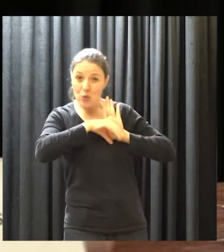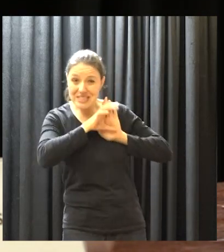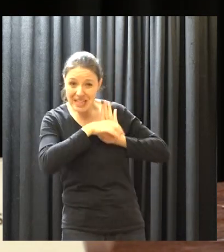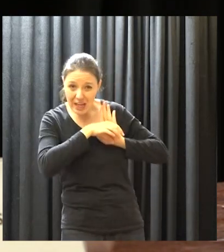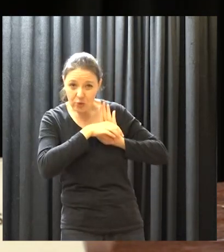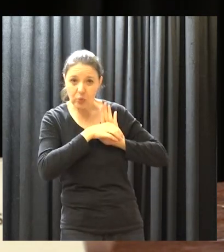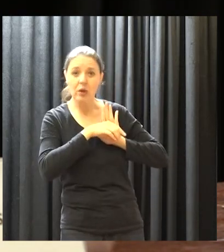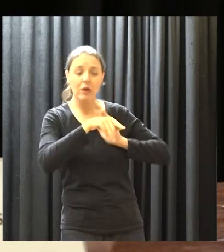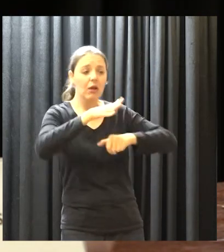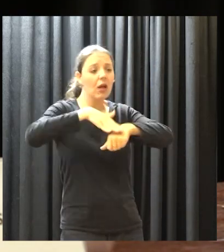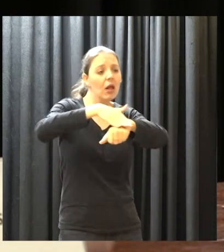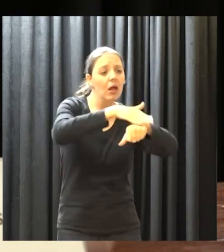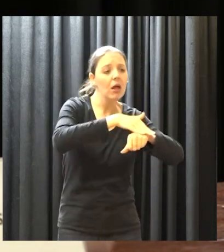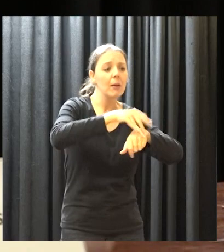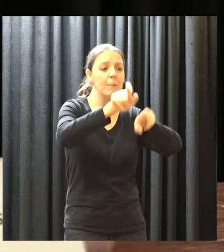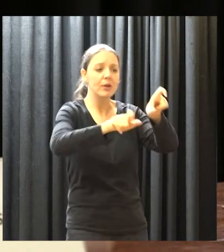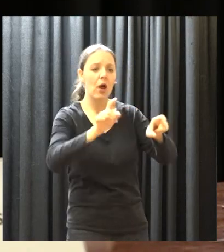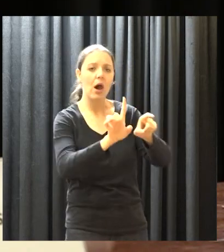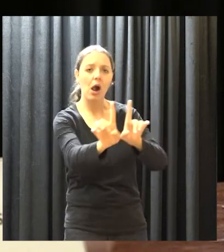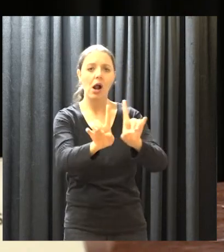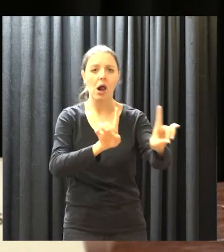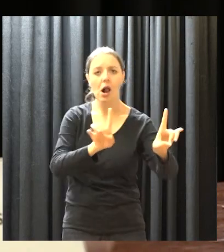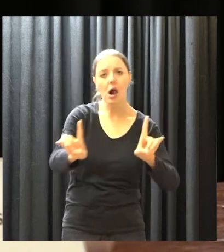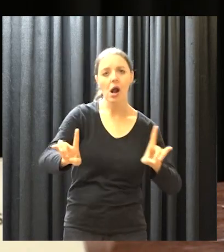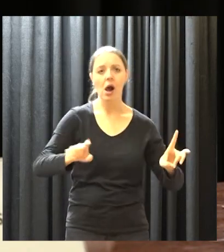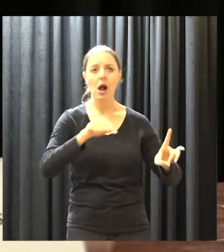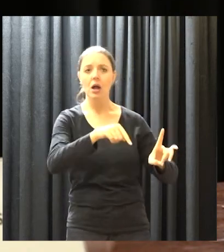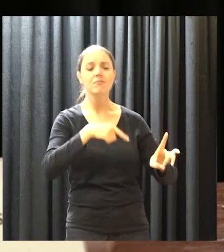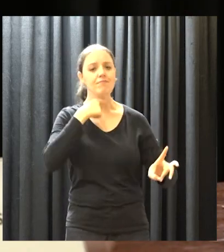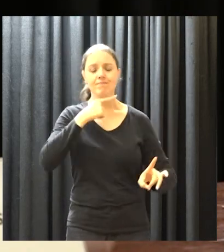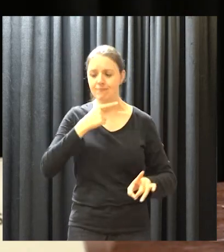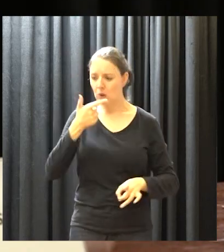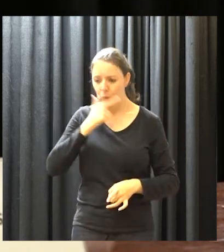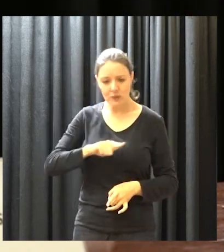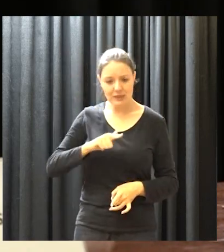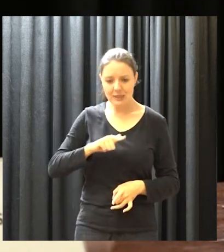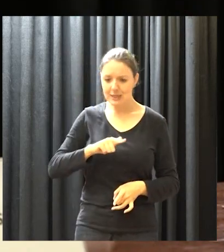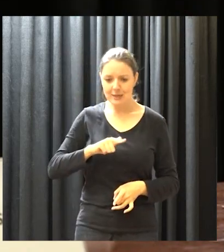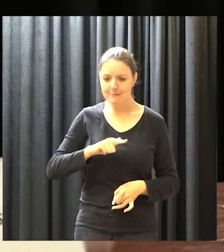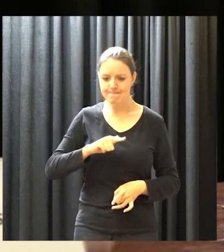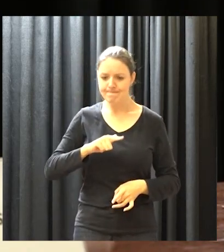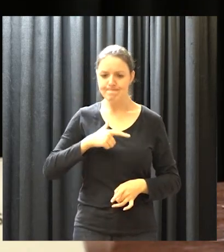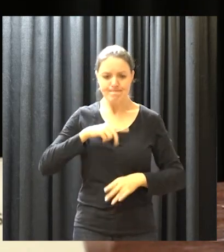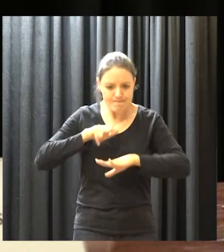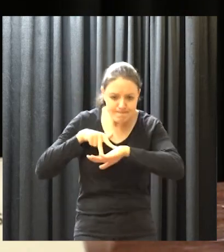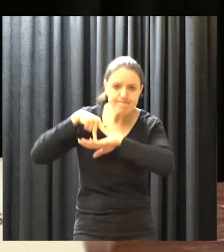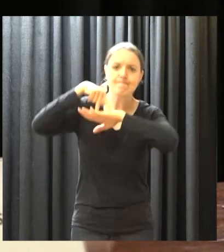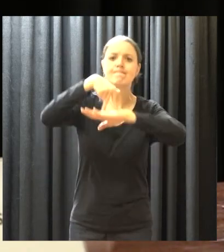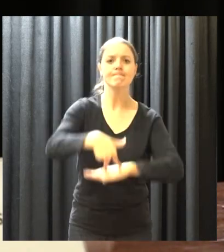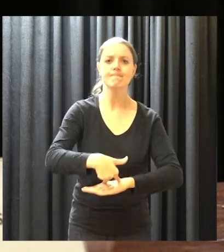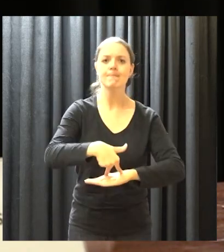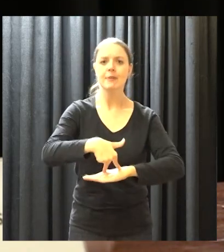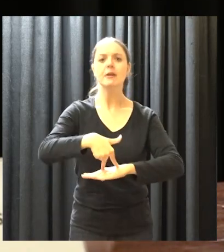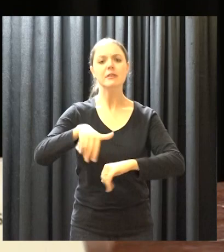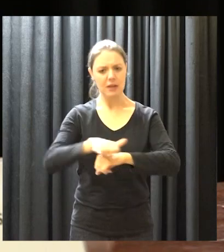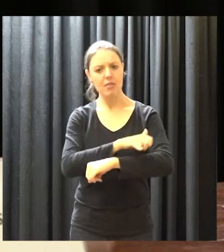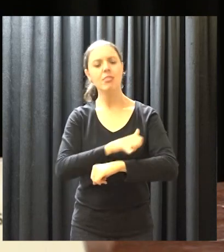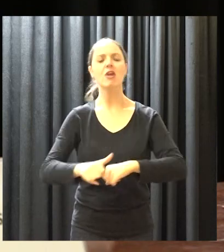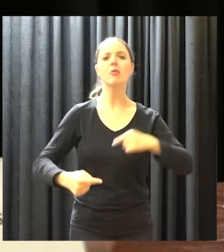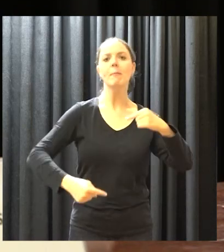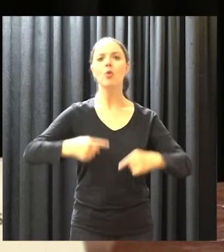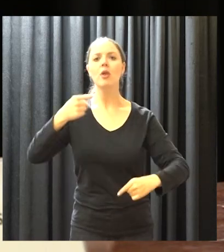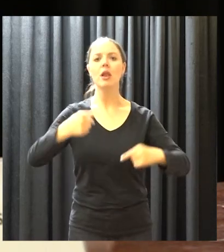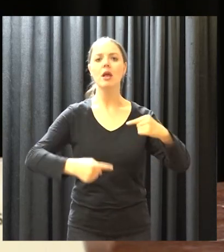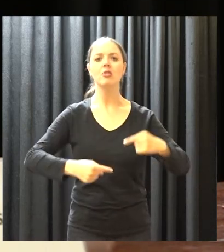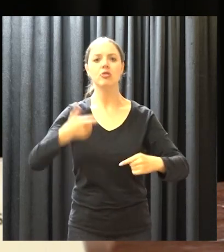não consigam ver entre, abre aspas, a saída do armário defissa, fecha aspas, como uma estratégia política